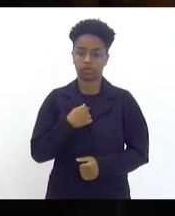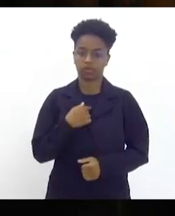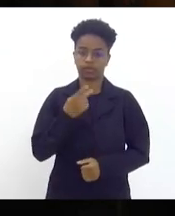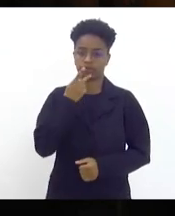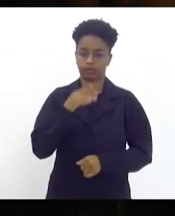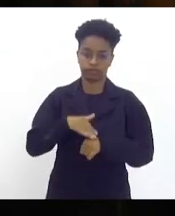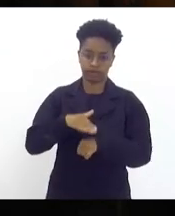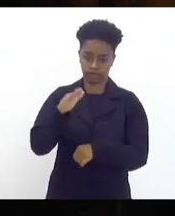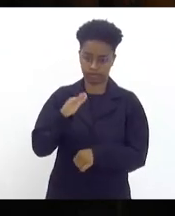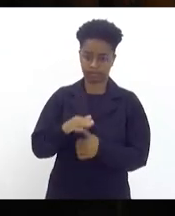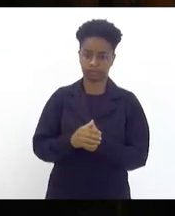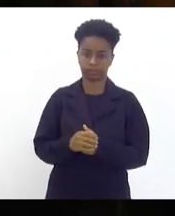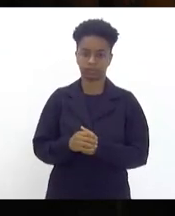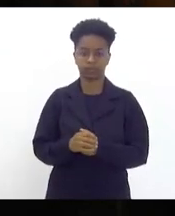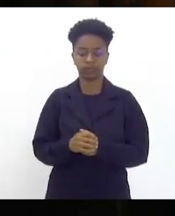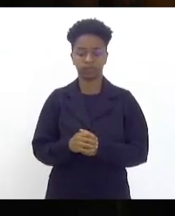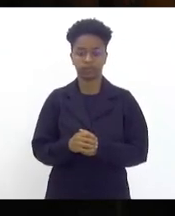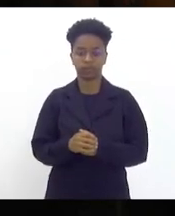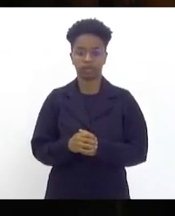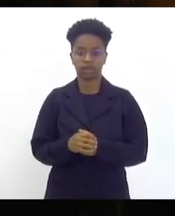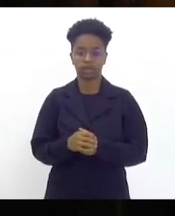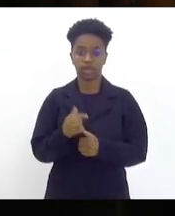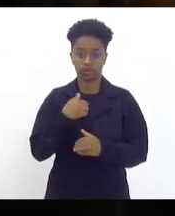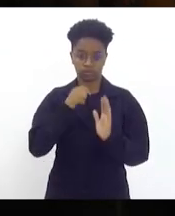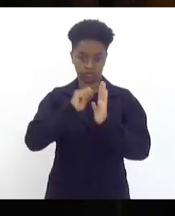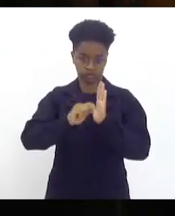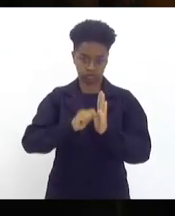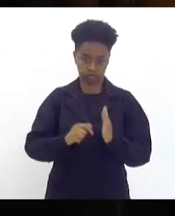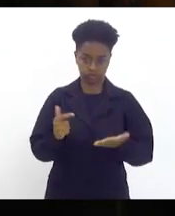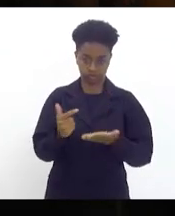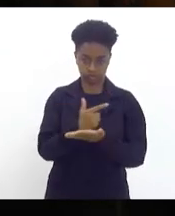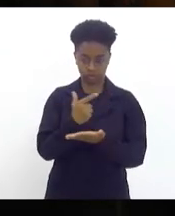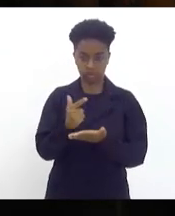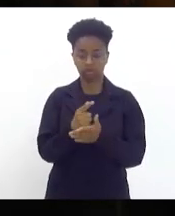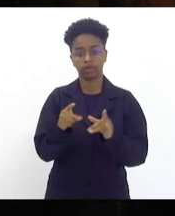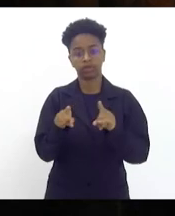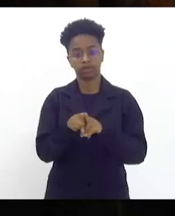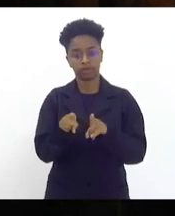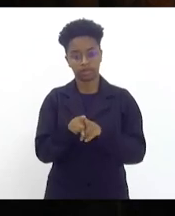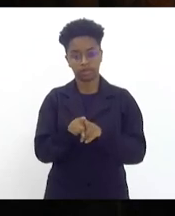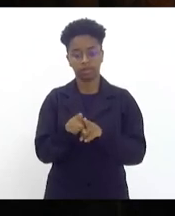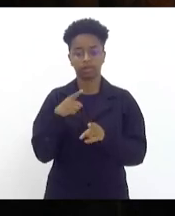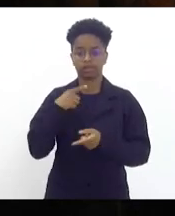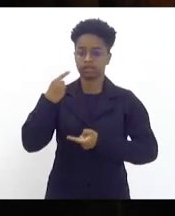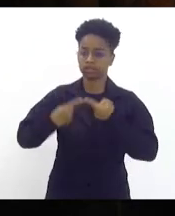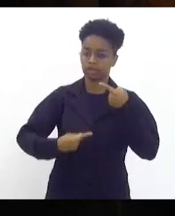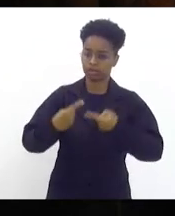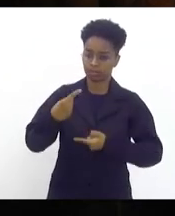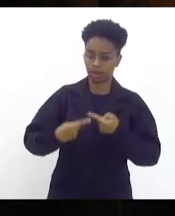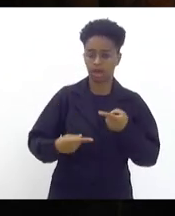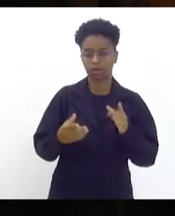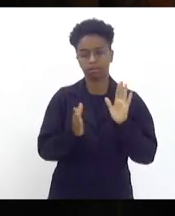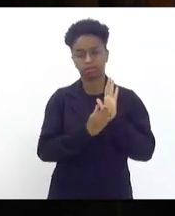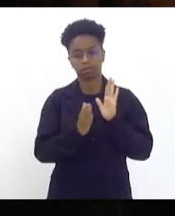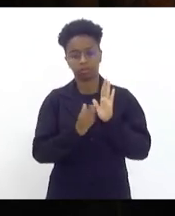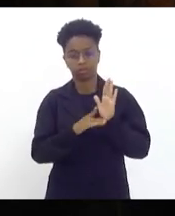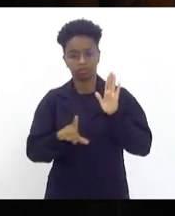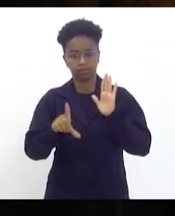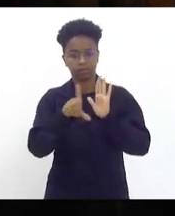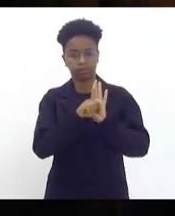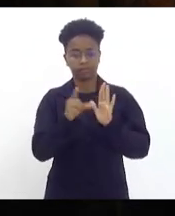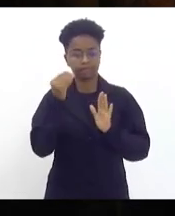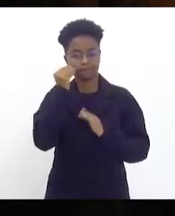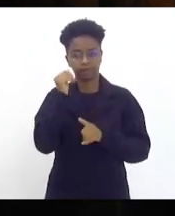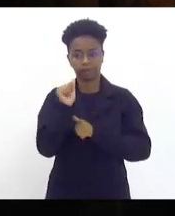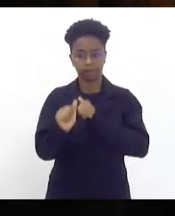tenho sustentado inclusive no livro que escrevi e também por ocasião de alguns debates algumas proposições legislativas a